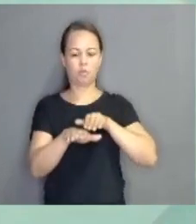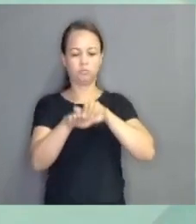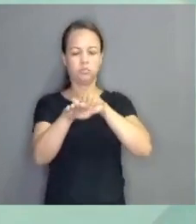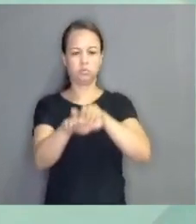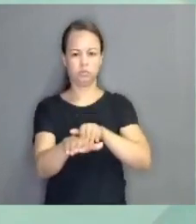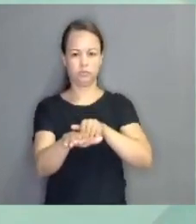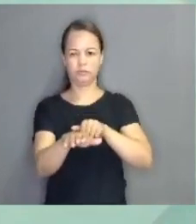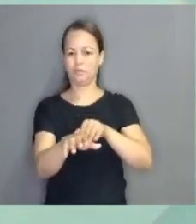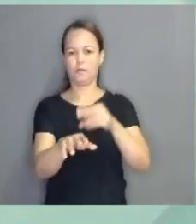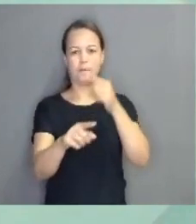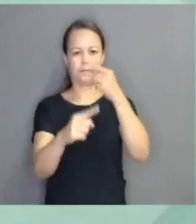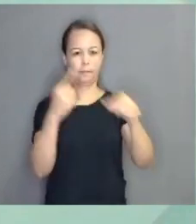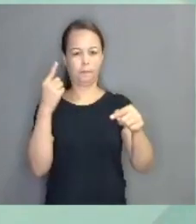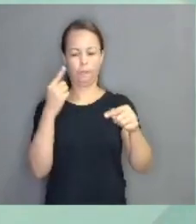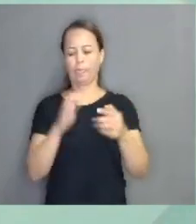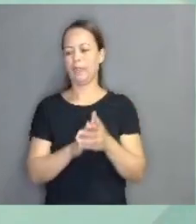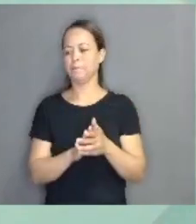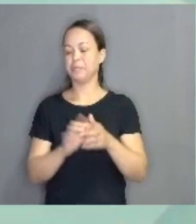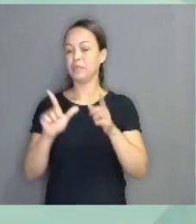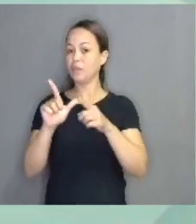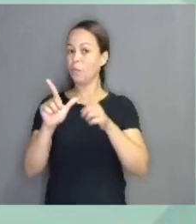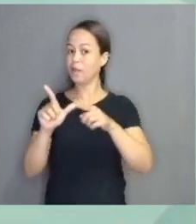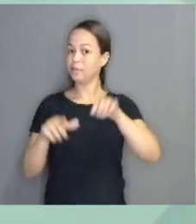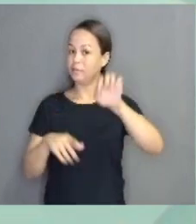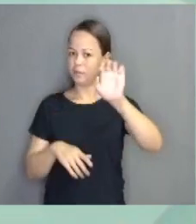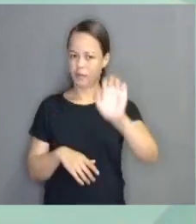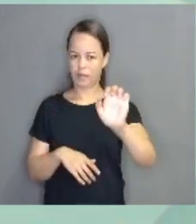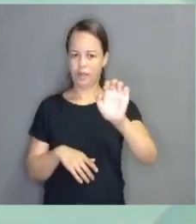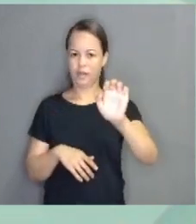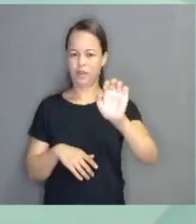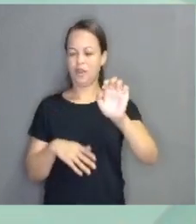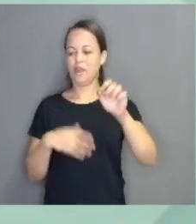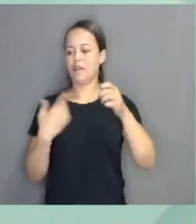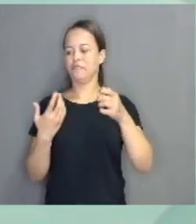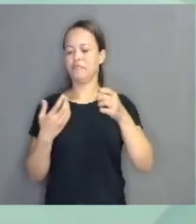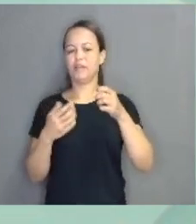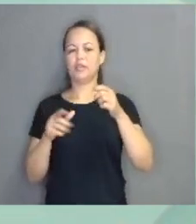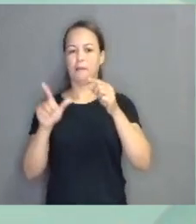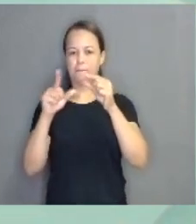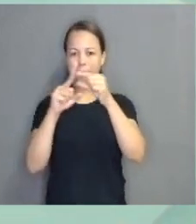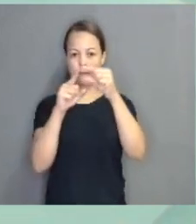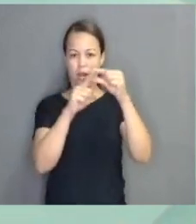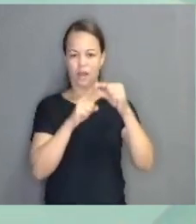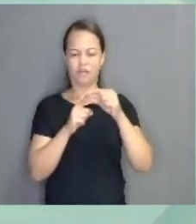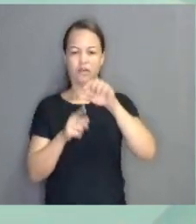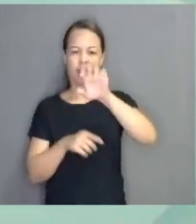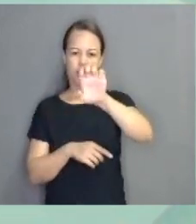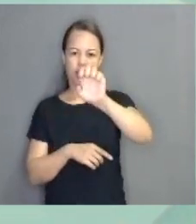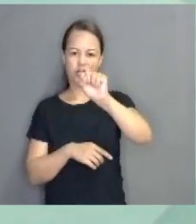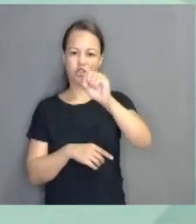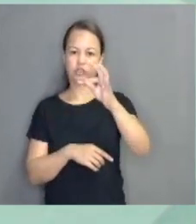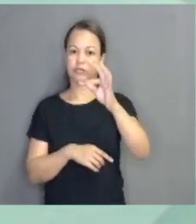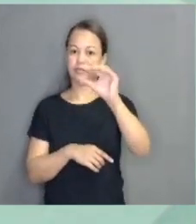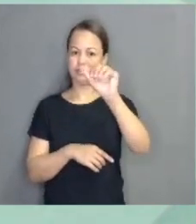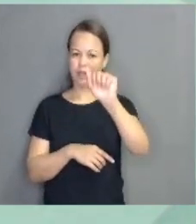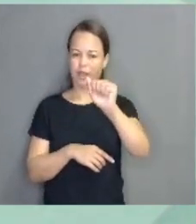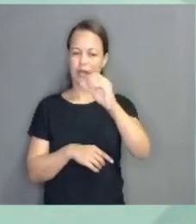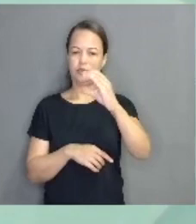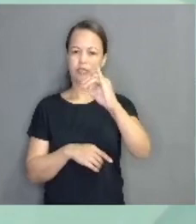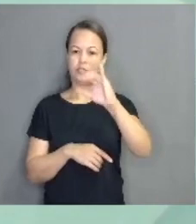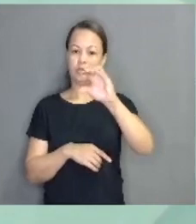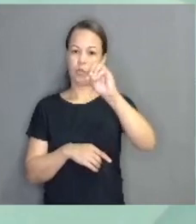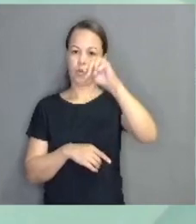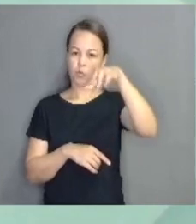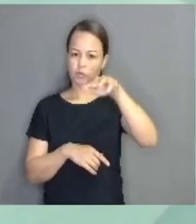tem a letrinha E. A letrinha E vem da palavra estacionar, então é proibido estacionar. Vamos ver se a gente acha